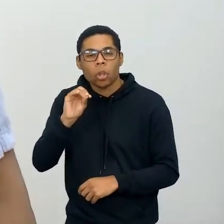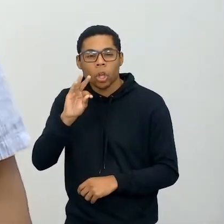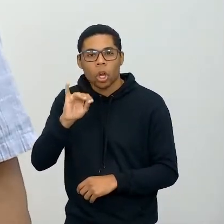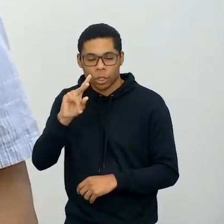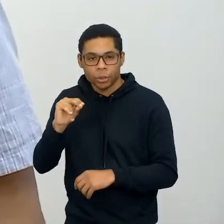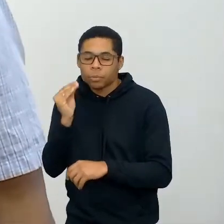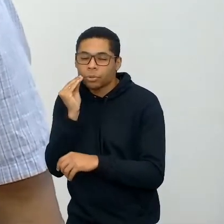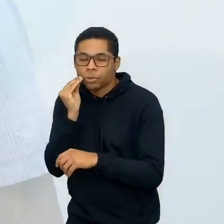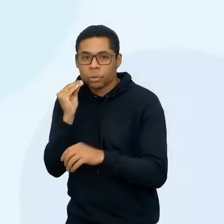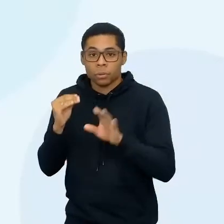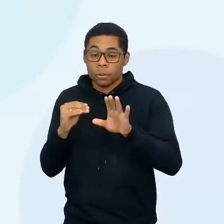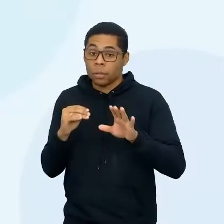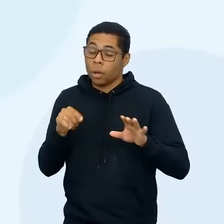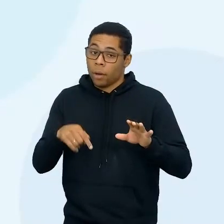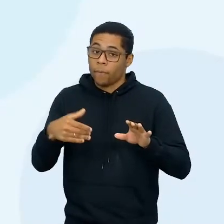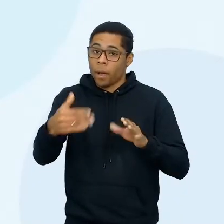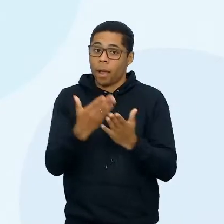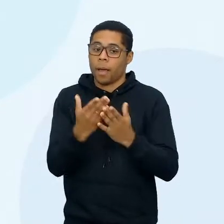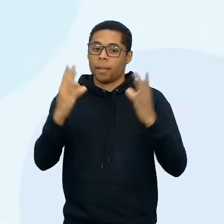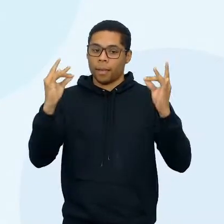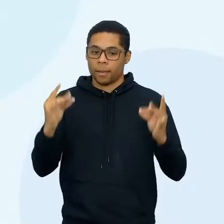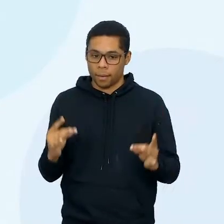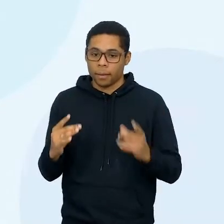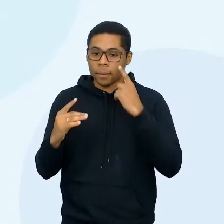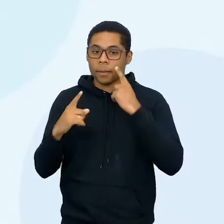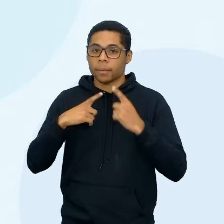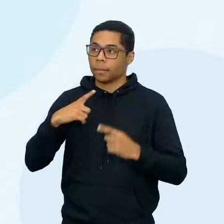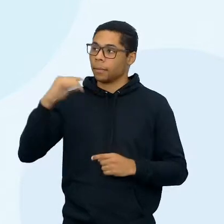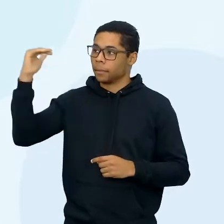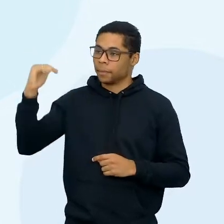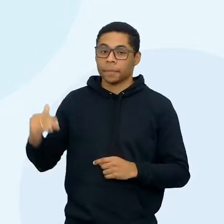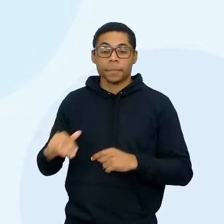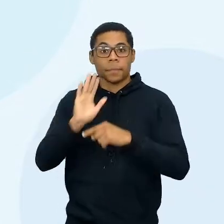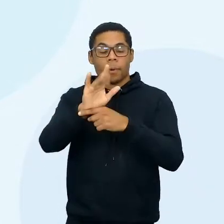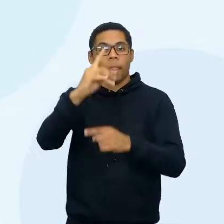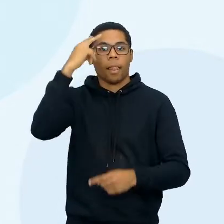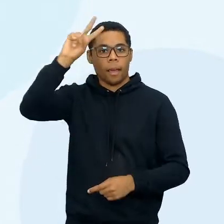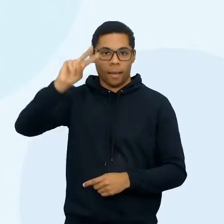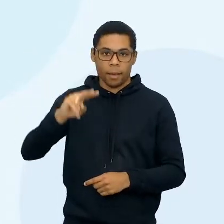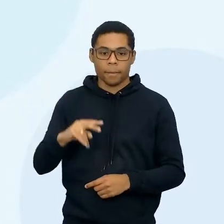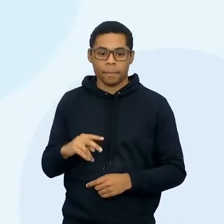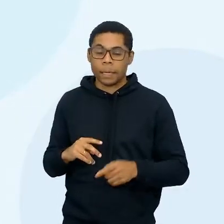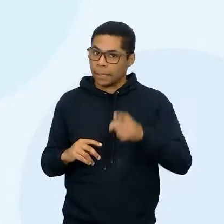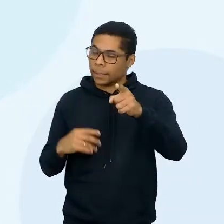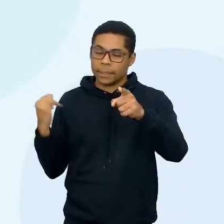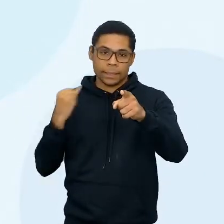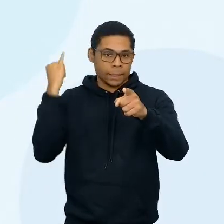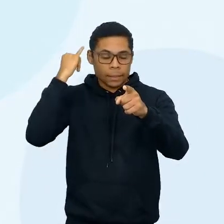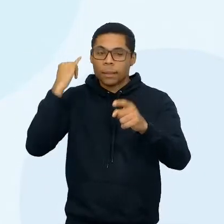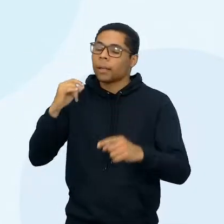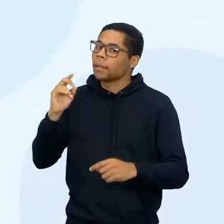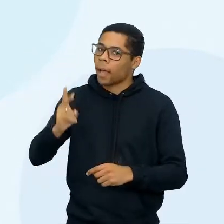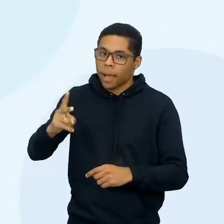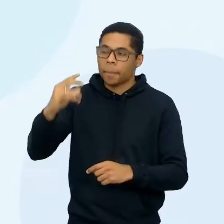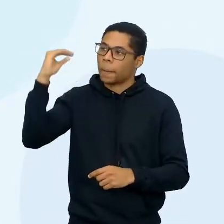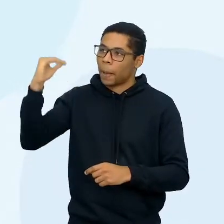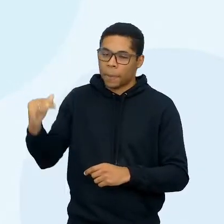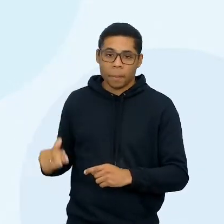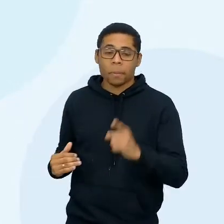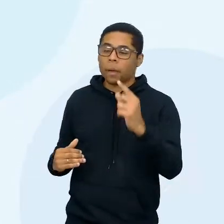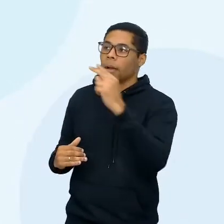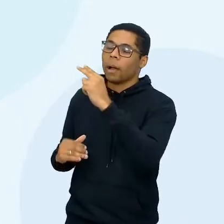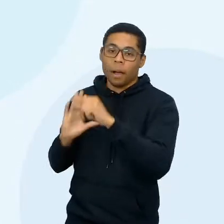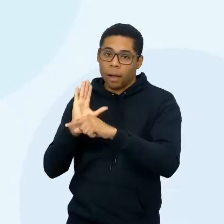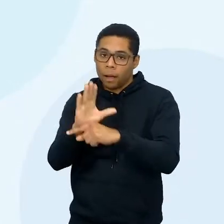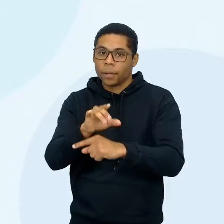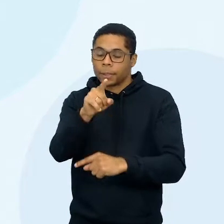dessa aula de hoje que você não pode perder. Vamos lá, coloca aí na tela que são alguns lembretes que a gente sempre está colocando aqui. As aulas do Centro de Mídias podem